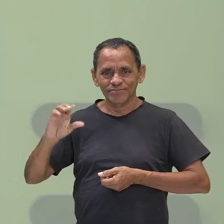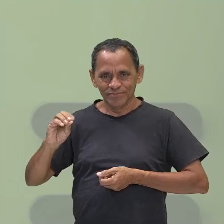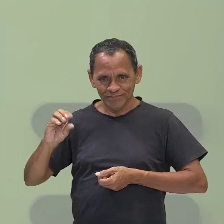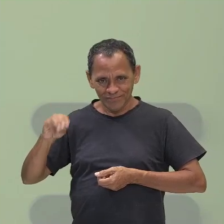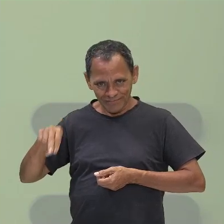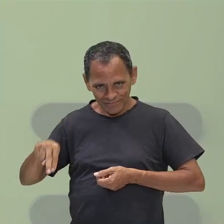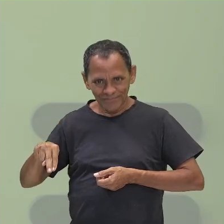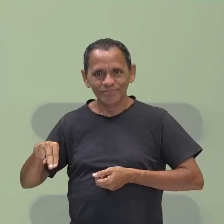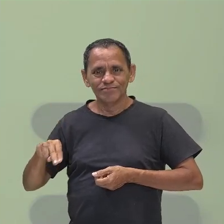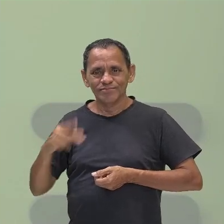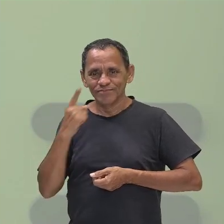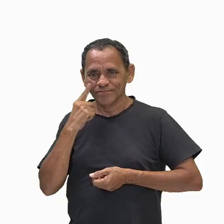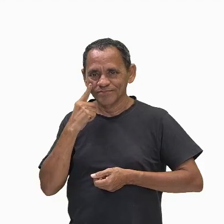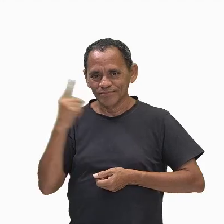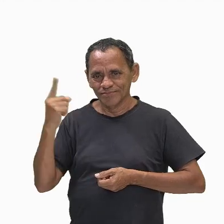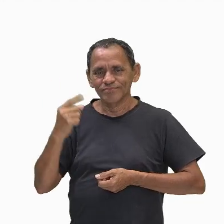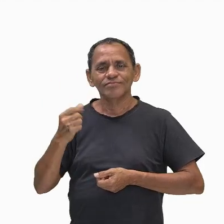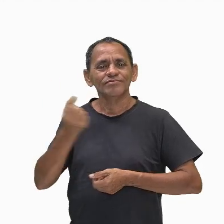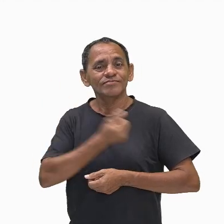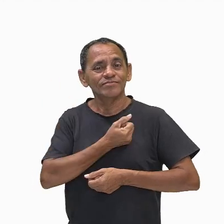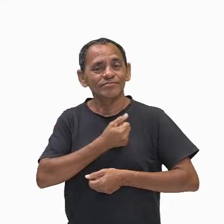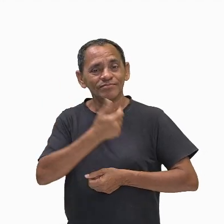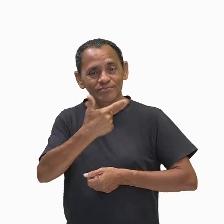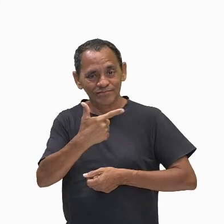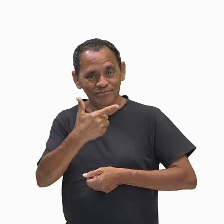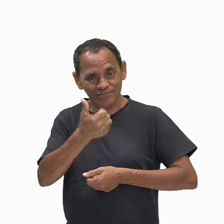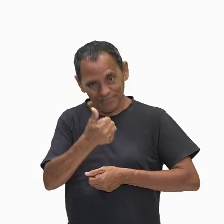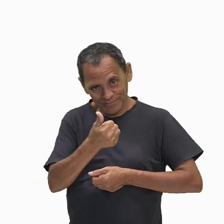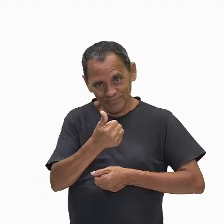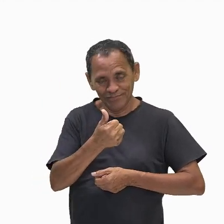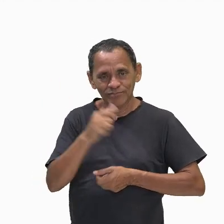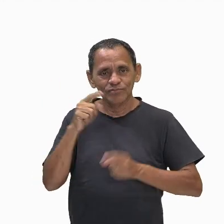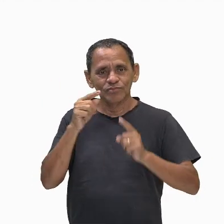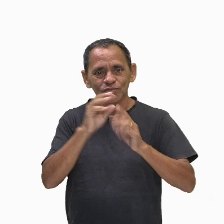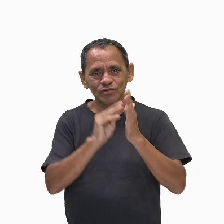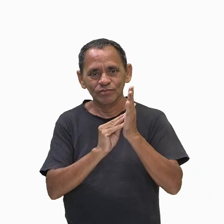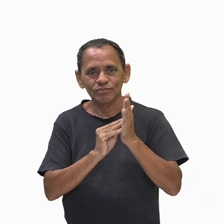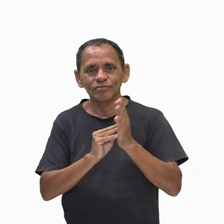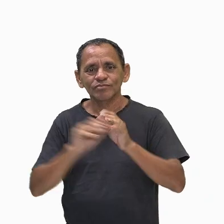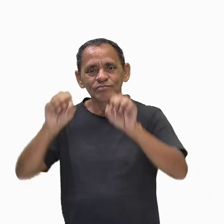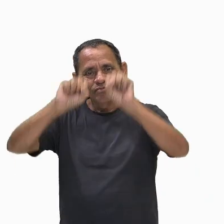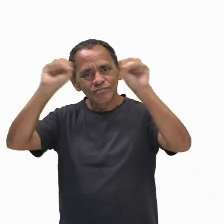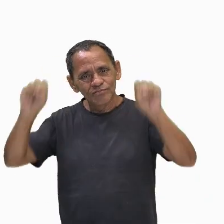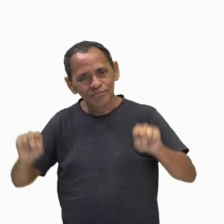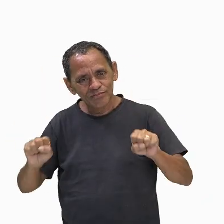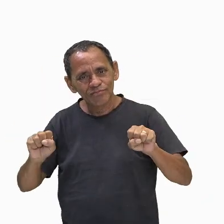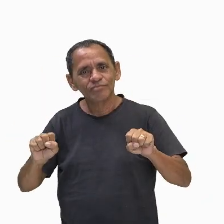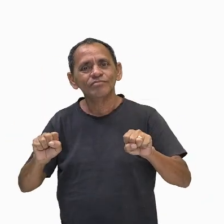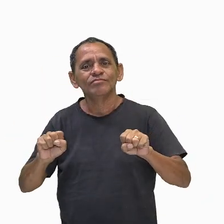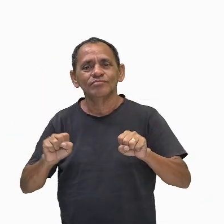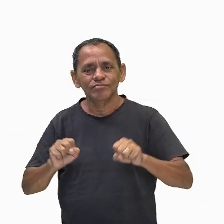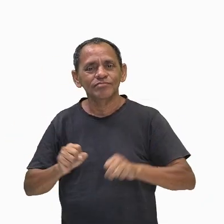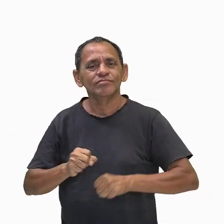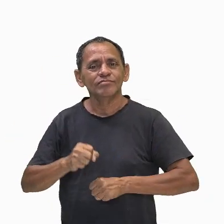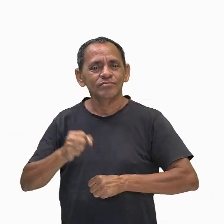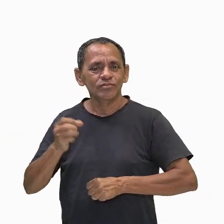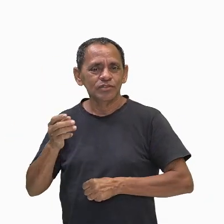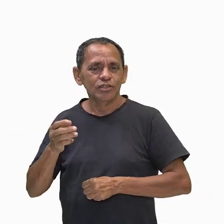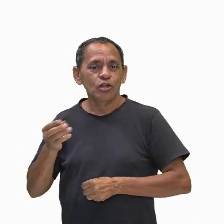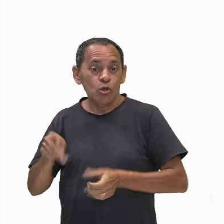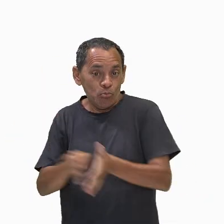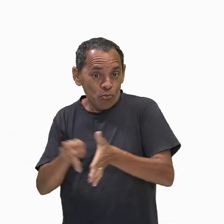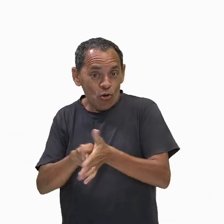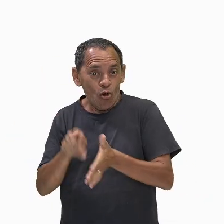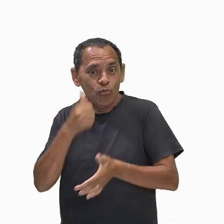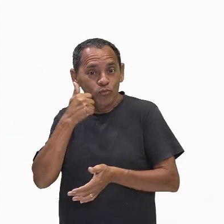temos na nossa aula 21. Objeto de conhecimento, sistema reprodutor masculino. E no detalhamento